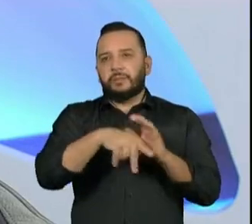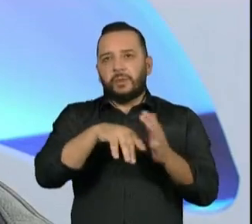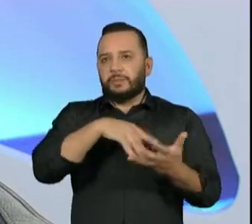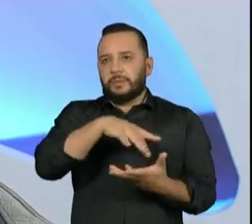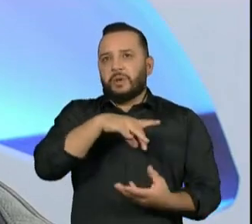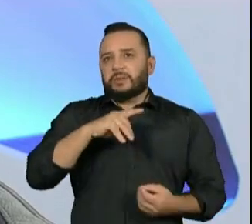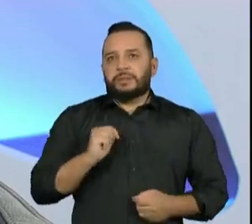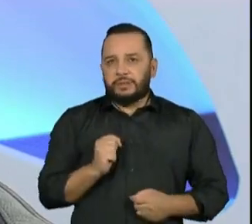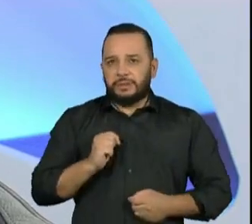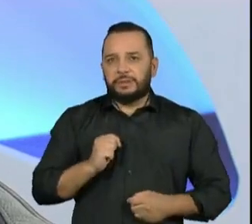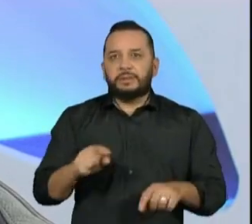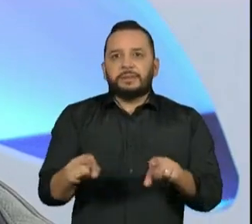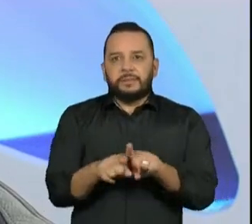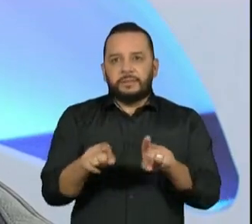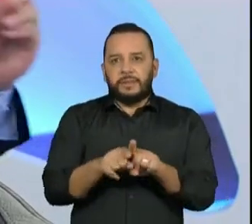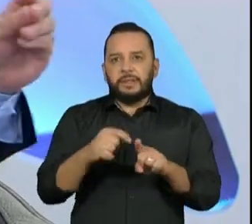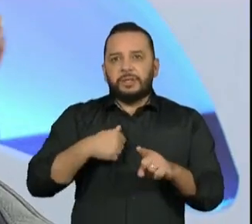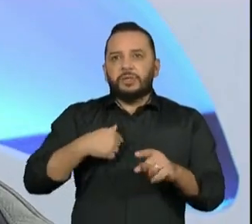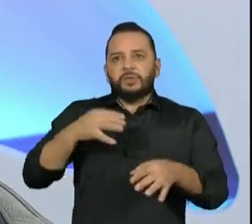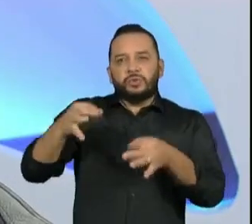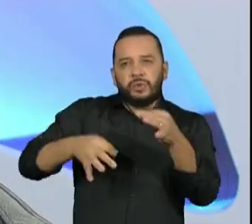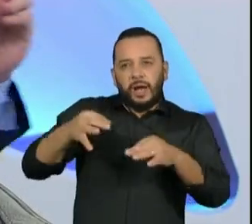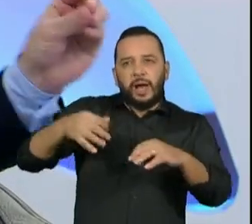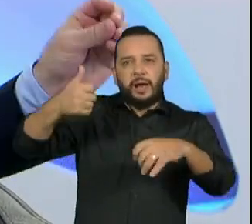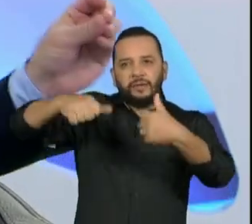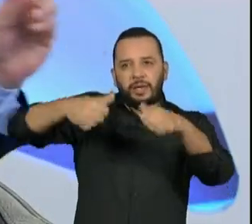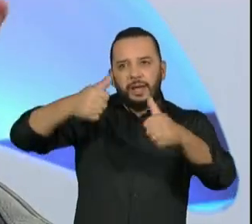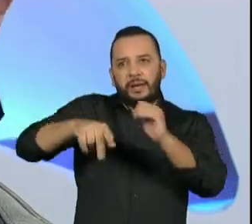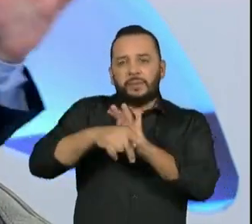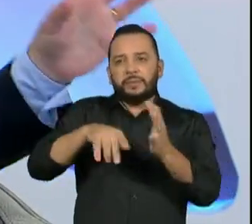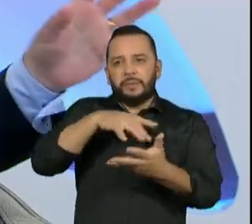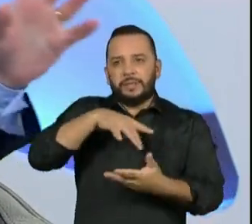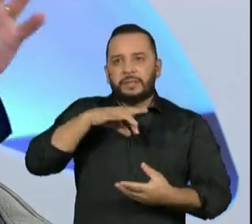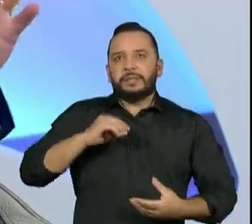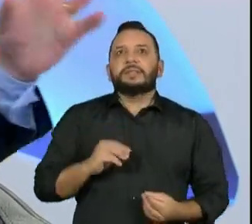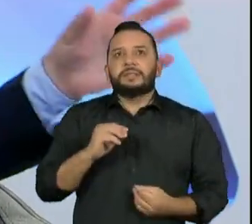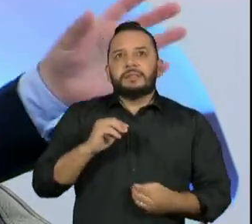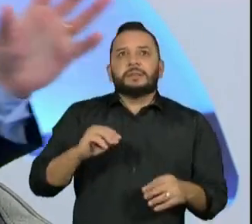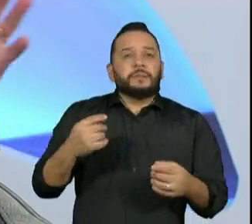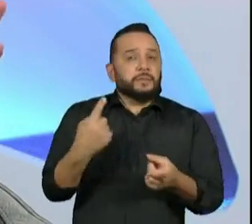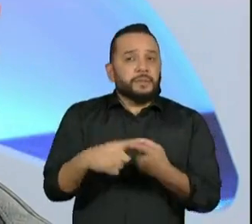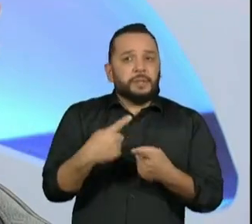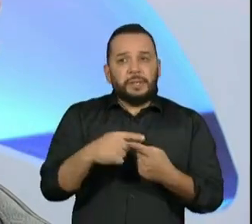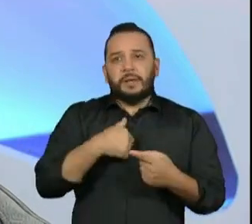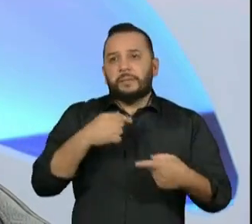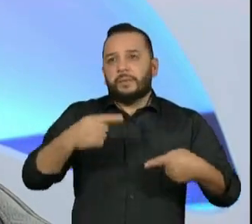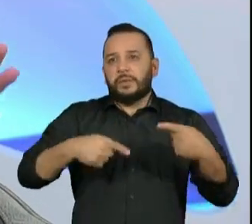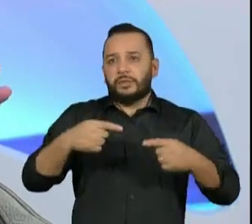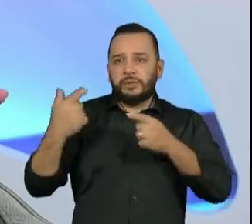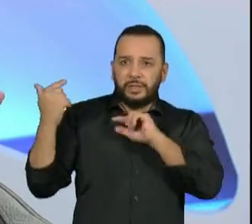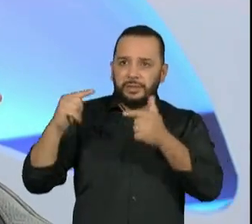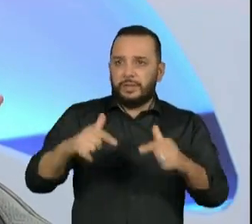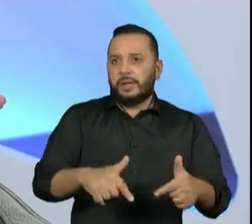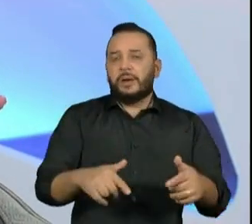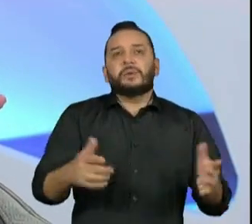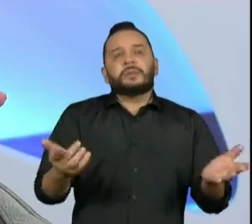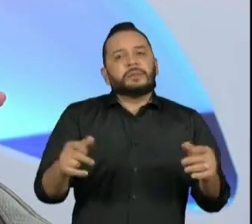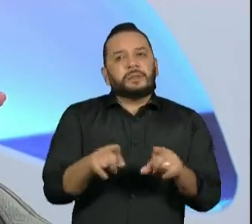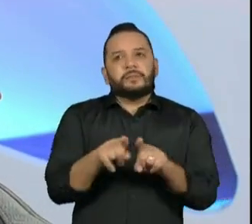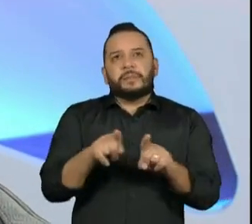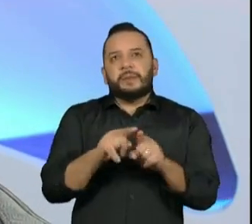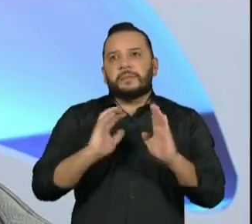até ajudar as democracias, no sentido que sinaliza problemas que os políticos tradicionais ou os partidos tradicionais não estavam a